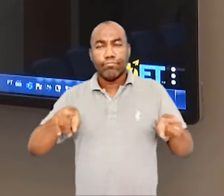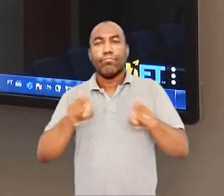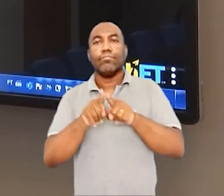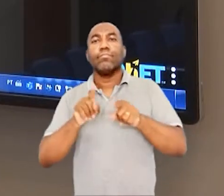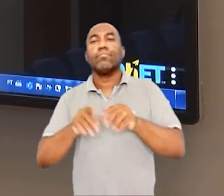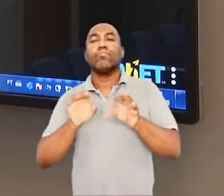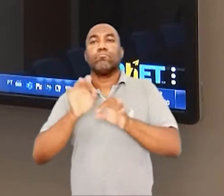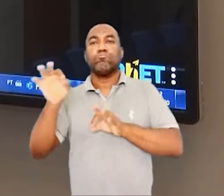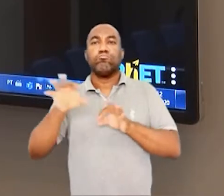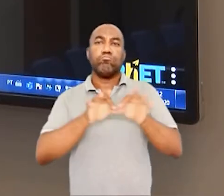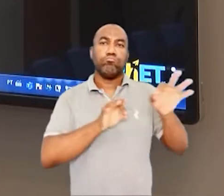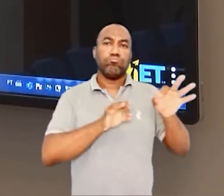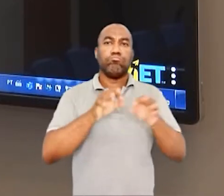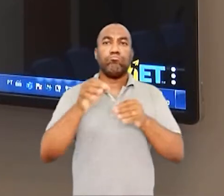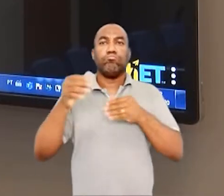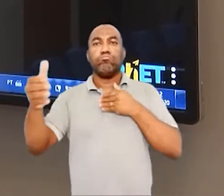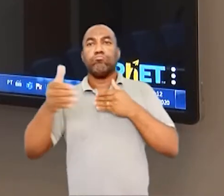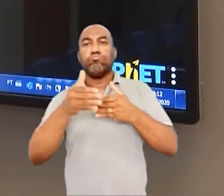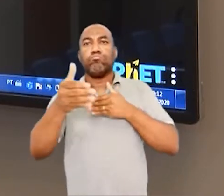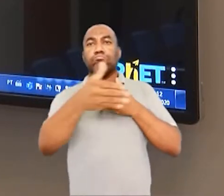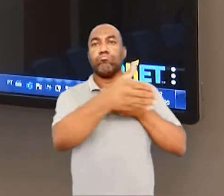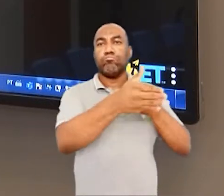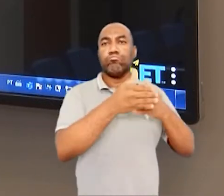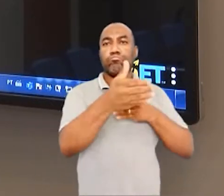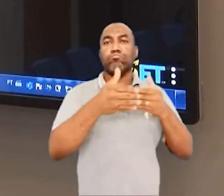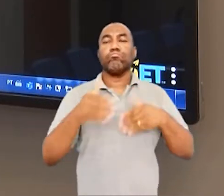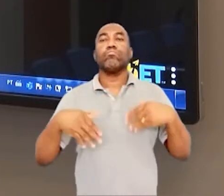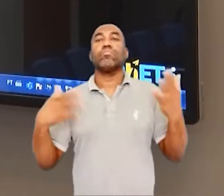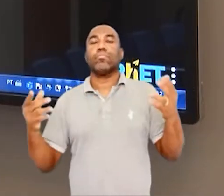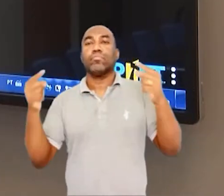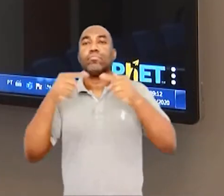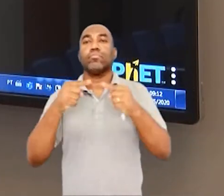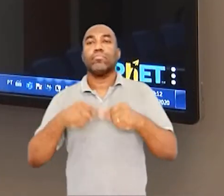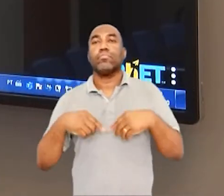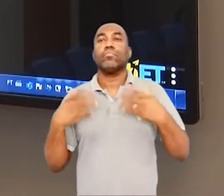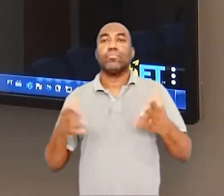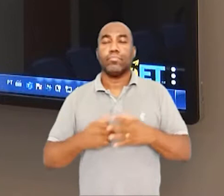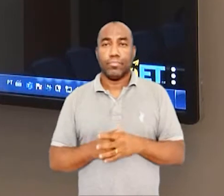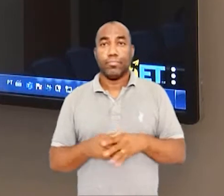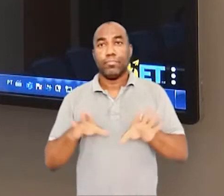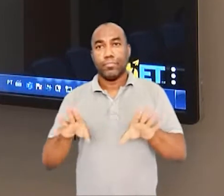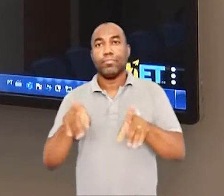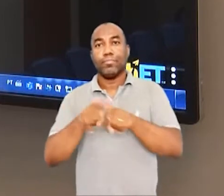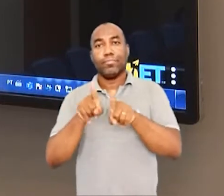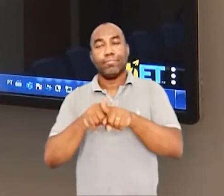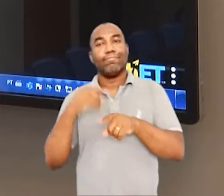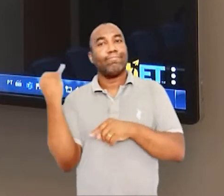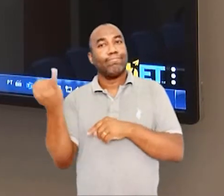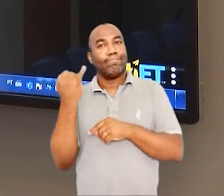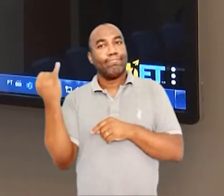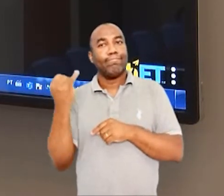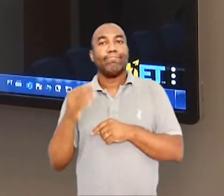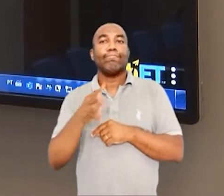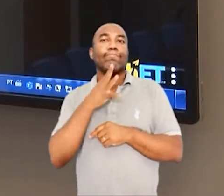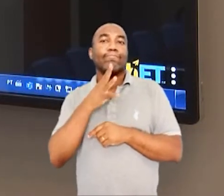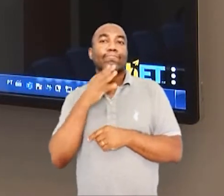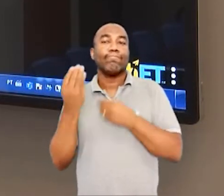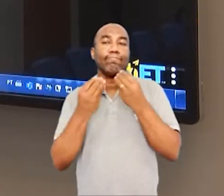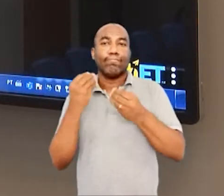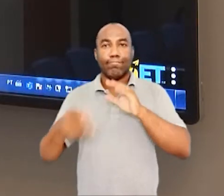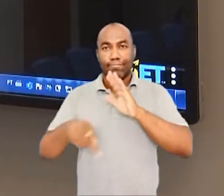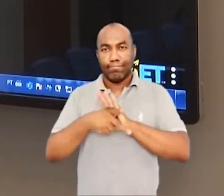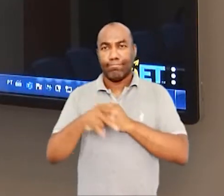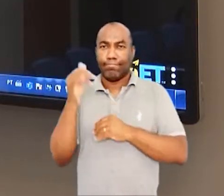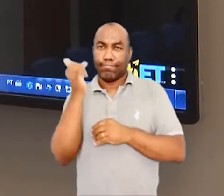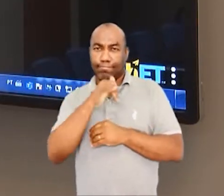intensidade de corrente elétrica. Então aqui nós temos um dispositivo que consome energia